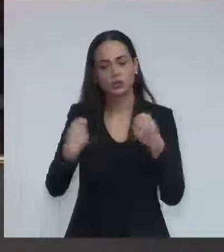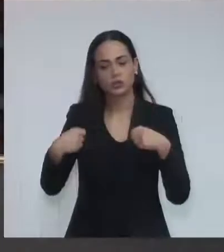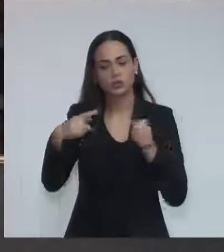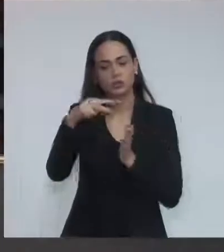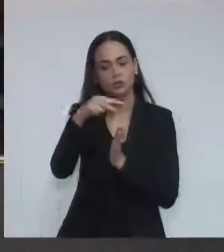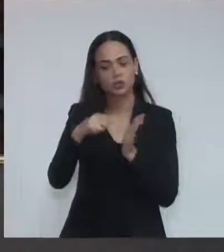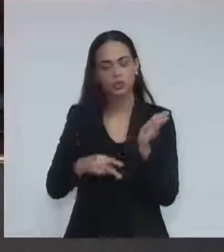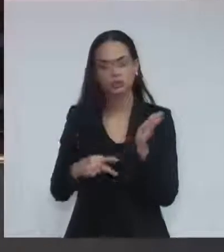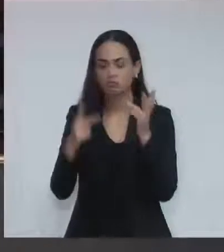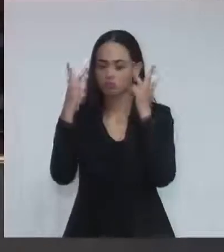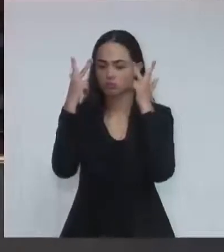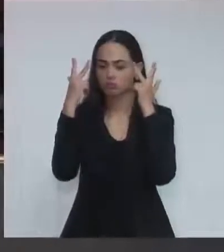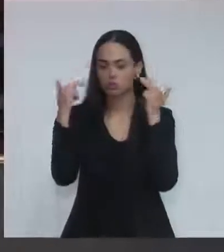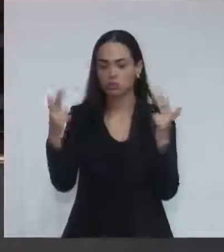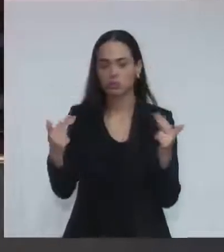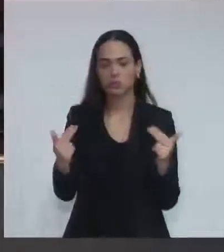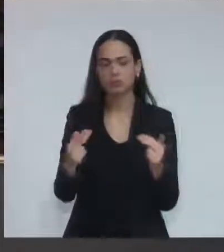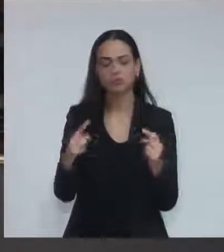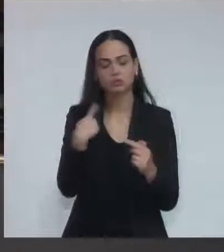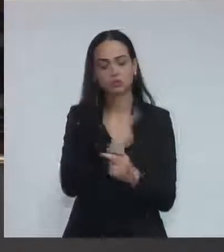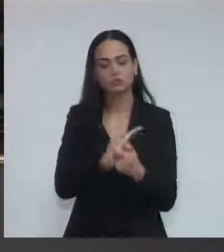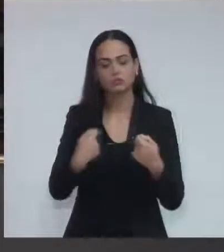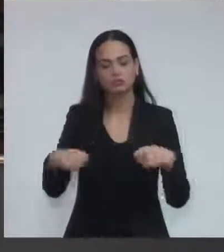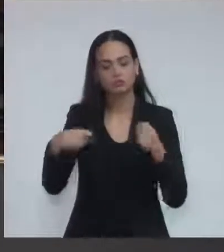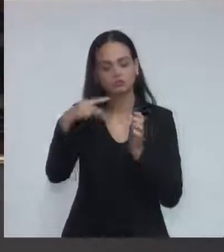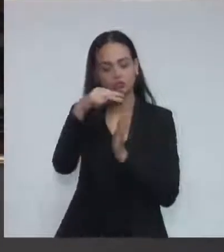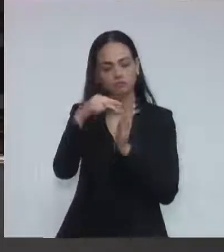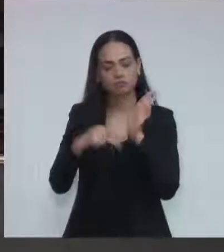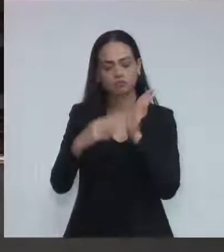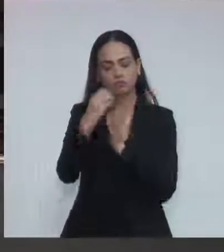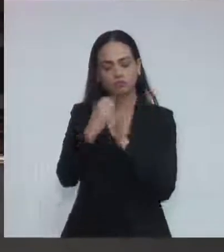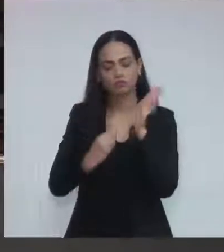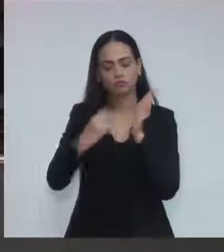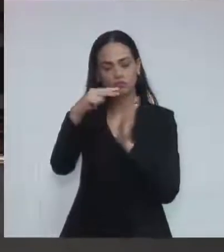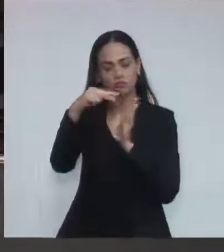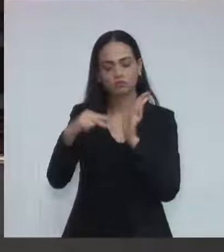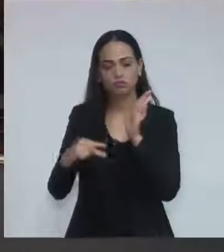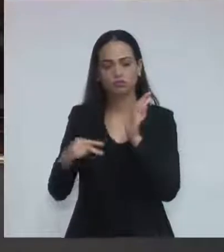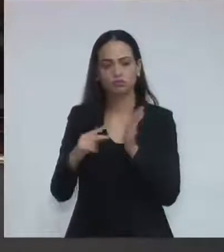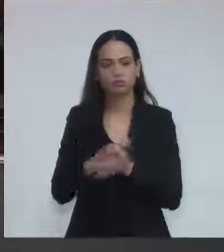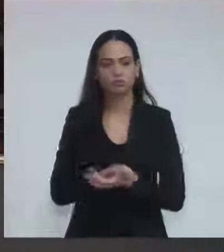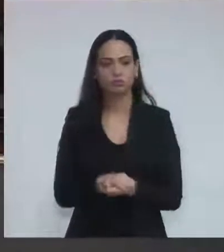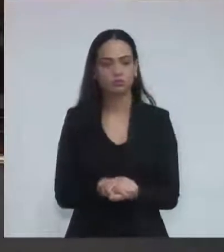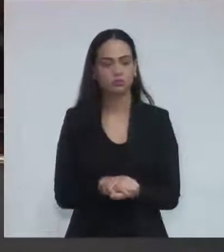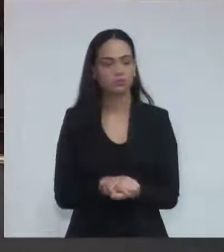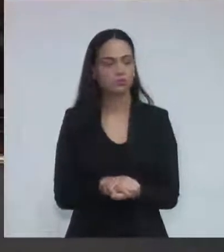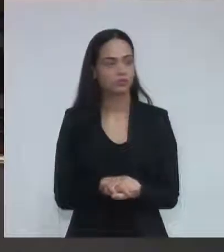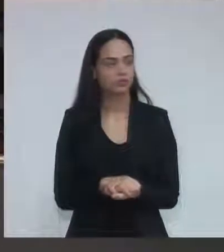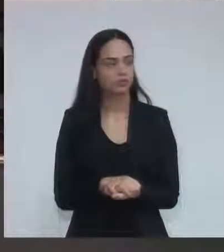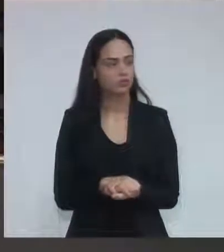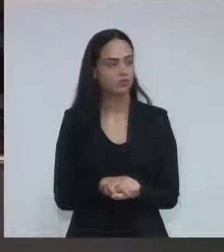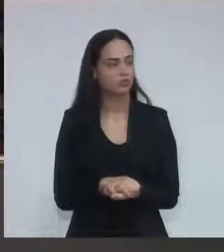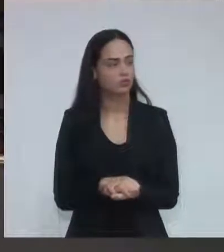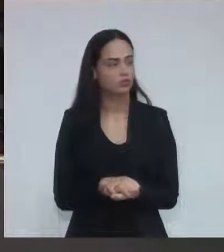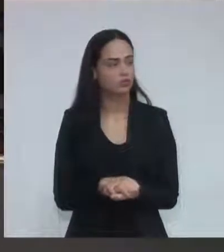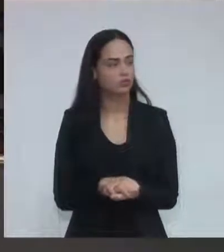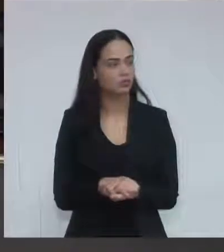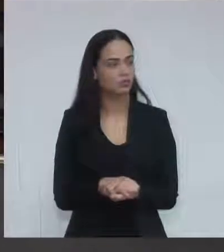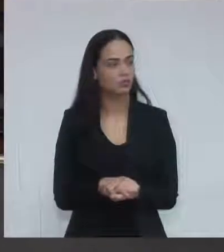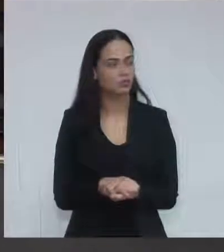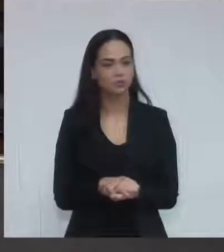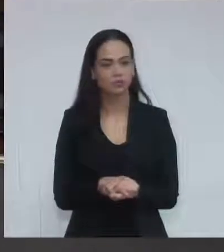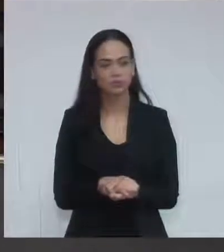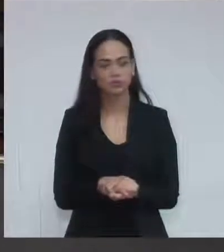comum, sempre lê esse ofício. Ele não acabou de ler o ofício. Eu sei, Mas mas aí teve